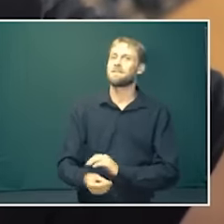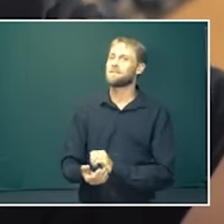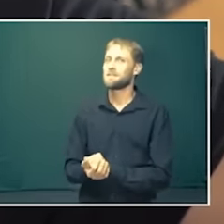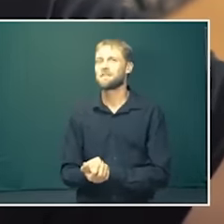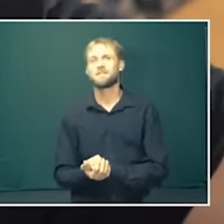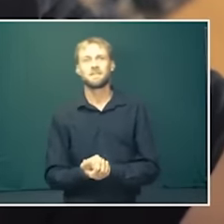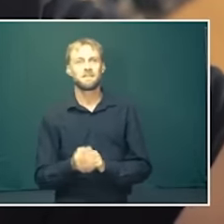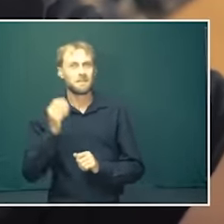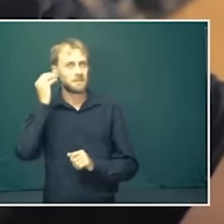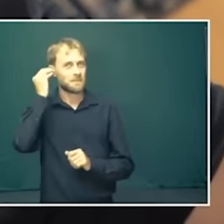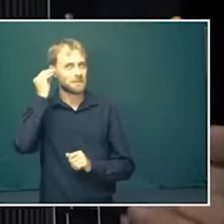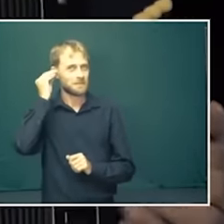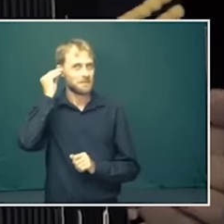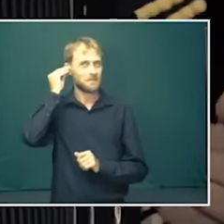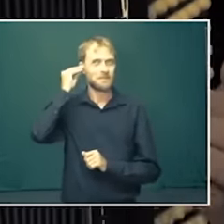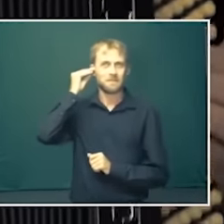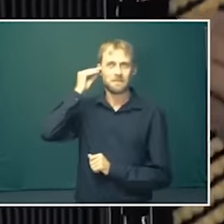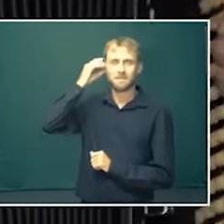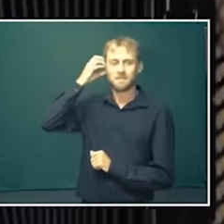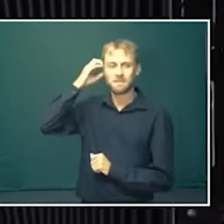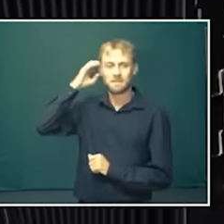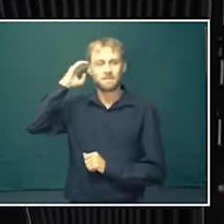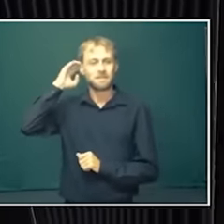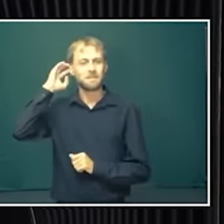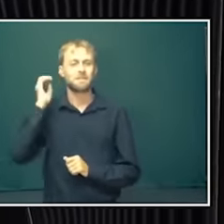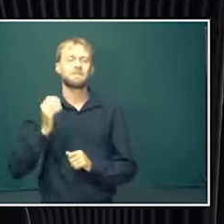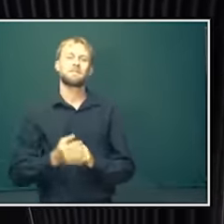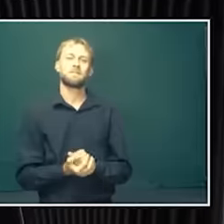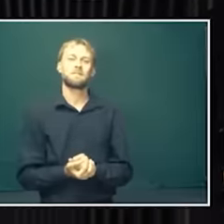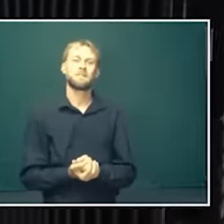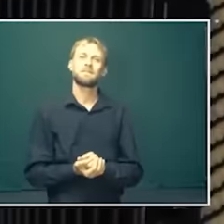Humberto, Fofão, Valdemar Júnior.